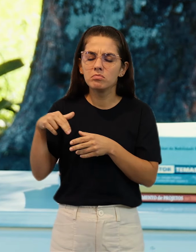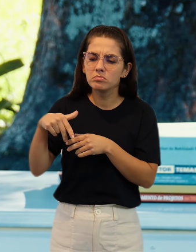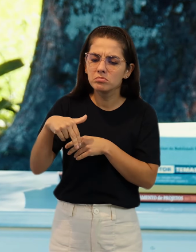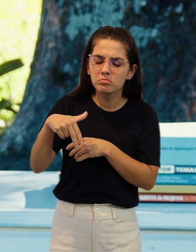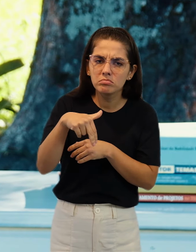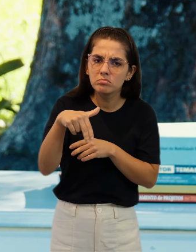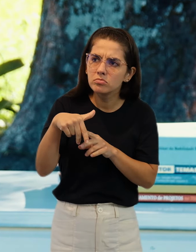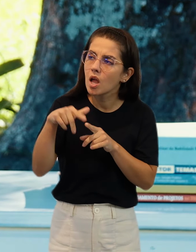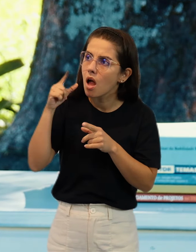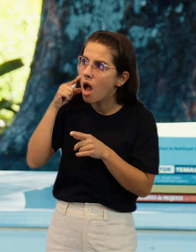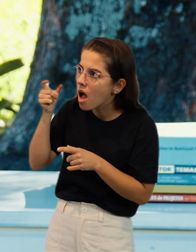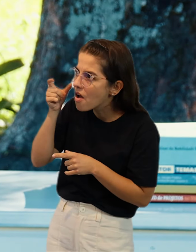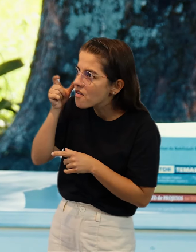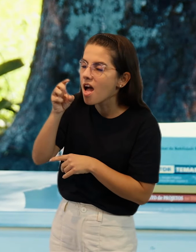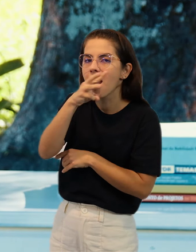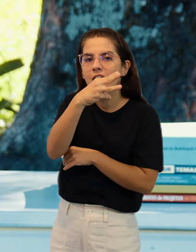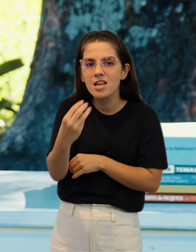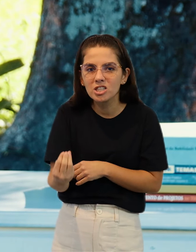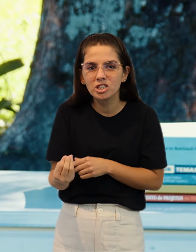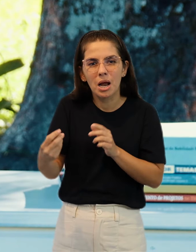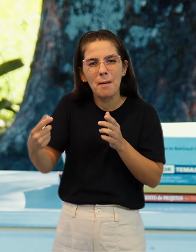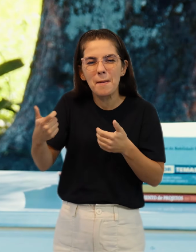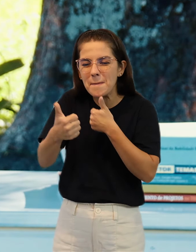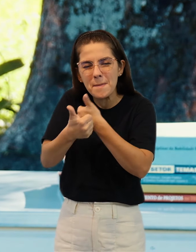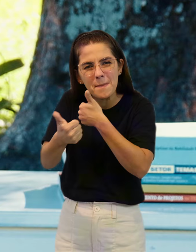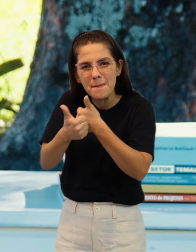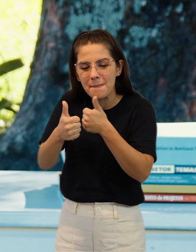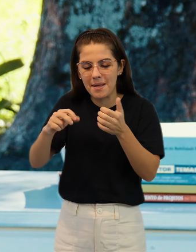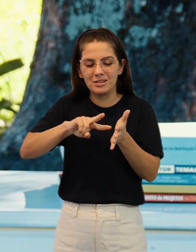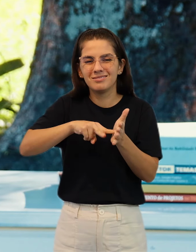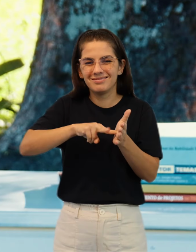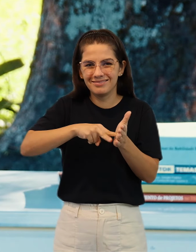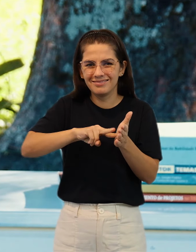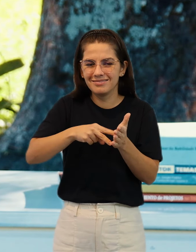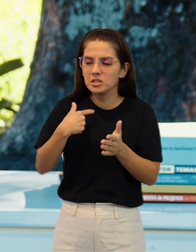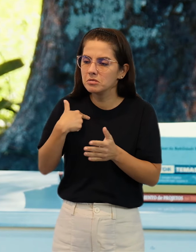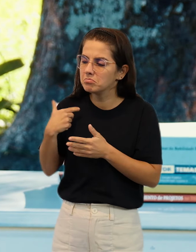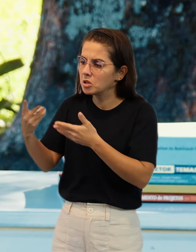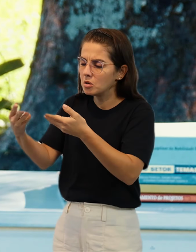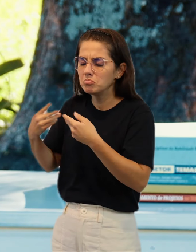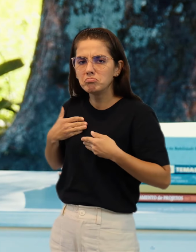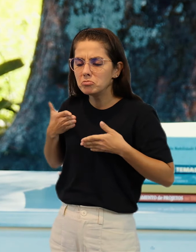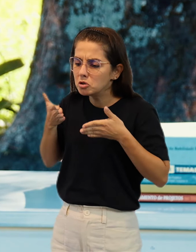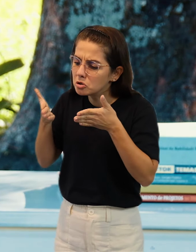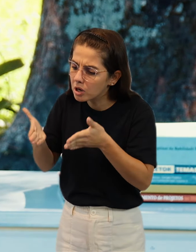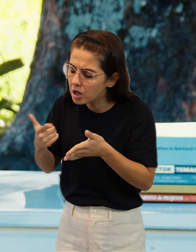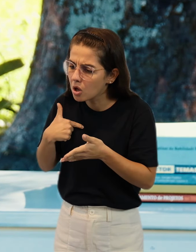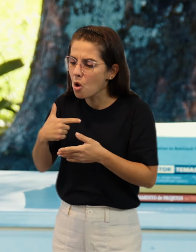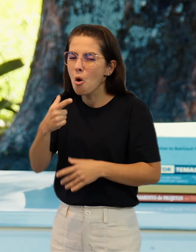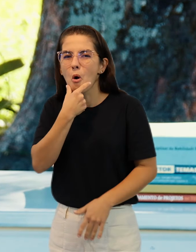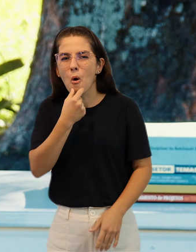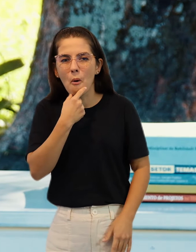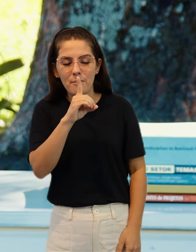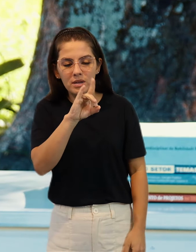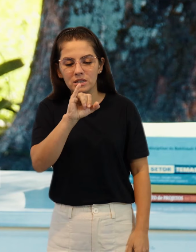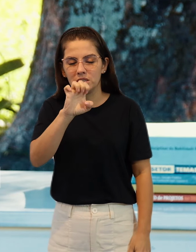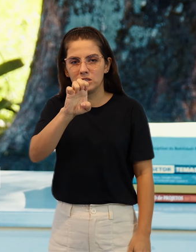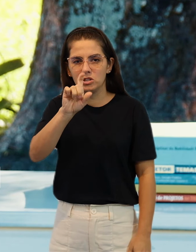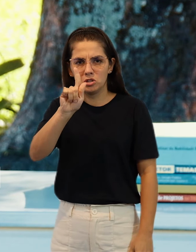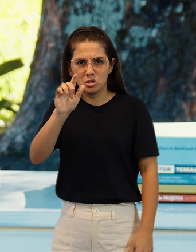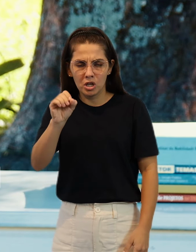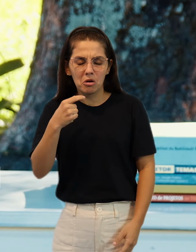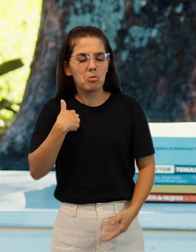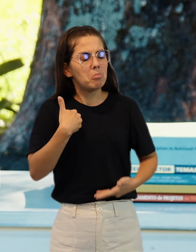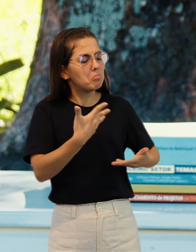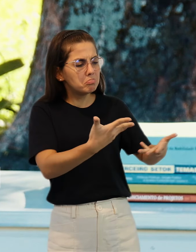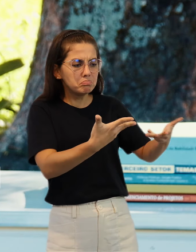Logo enxerguei o Araxá bem do lado ali do sindicato. Aí eu fui muito bem recebida pelo Diego. O